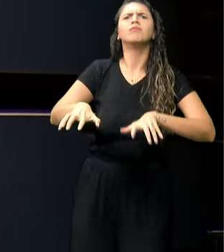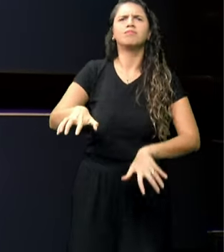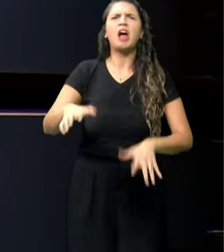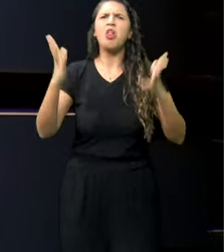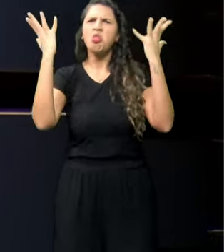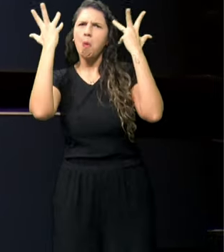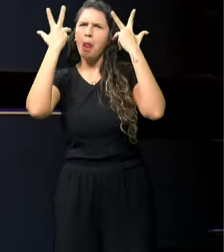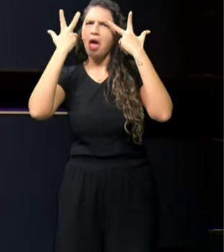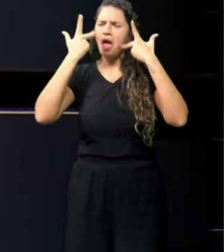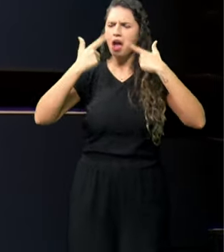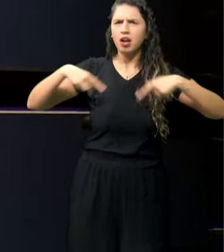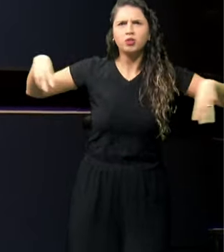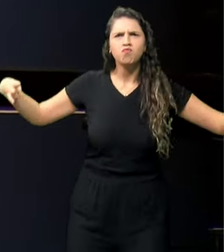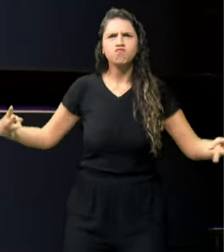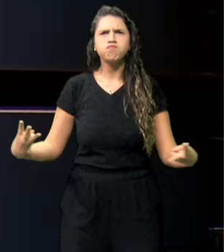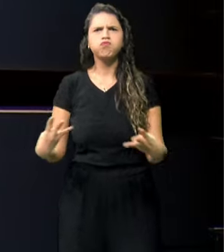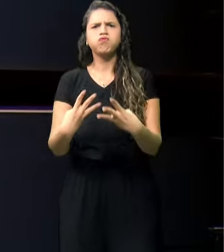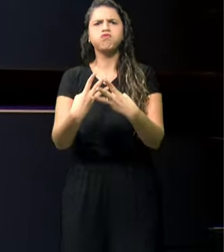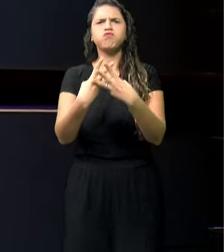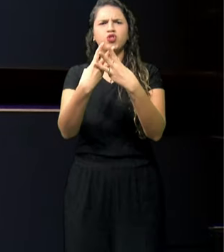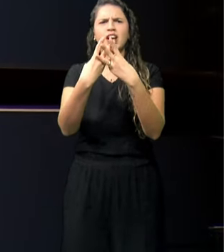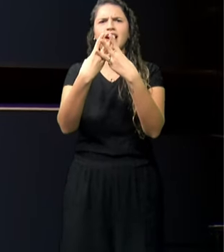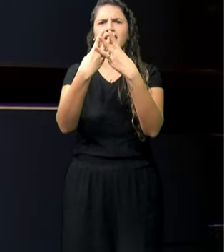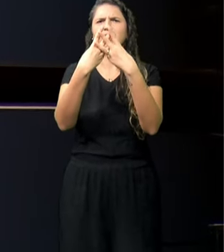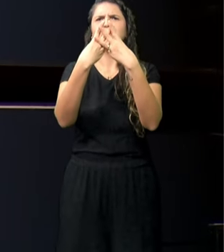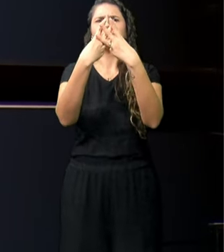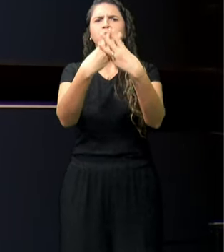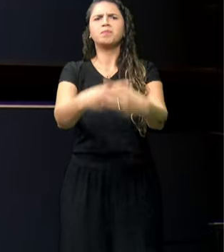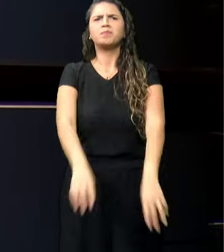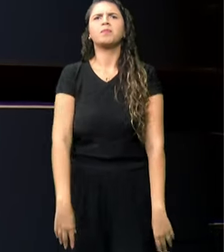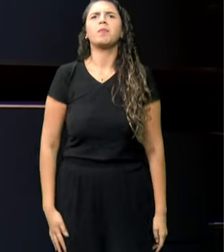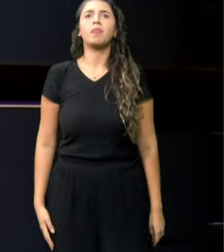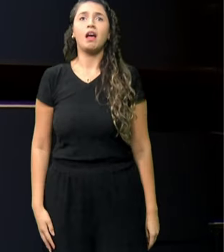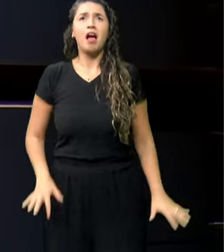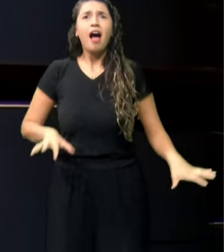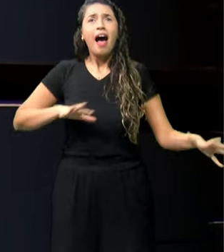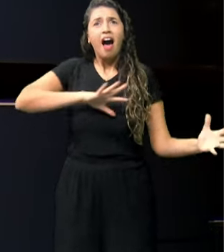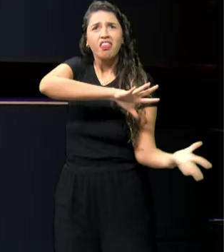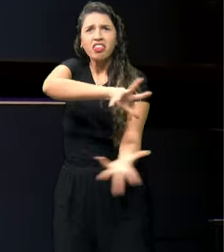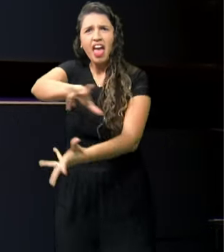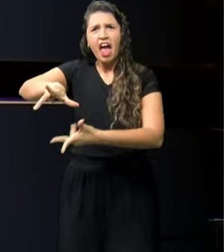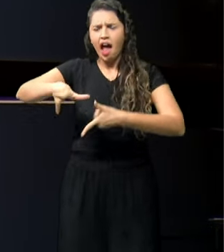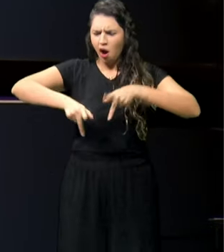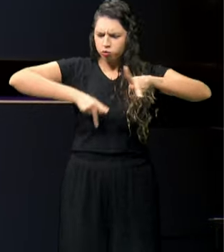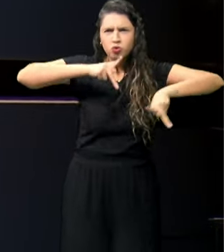Thank you.